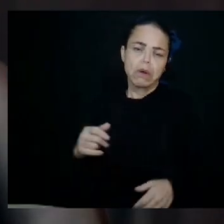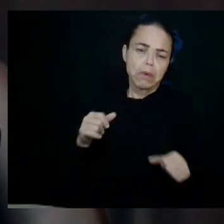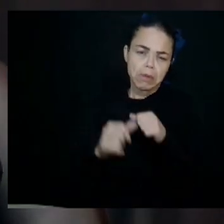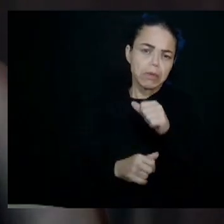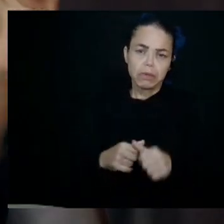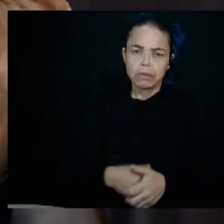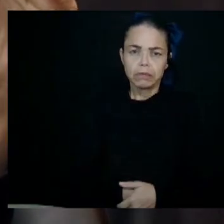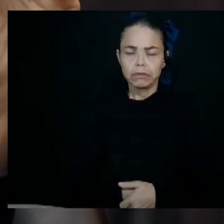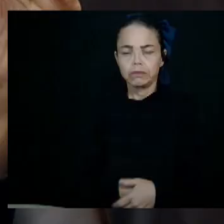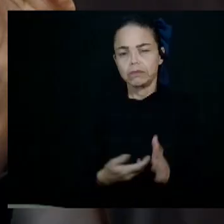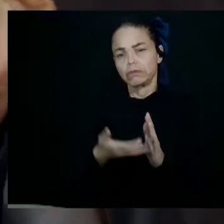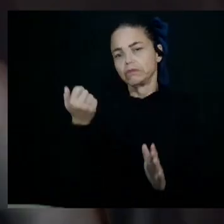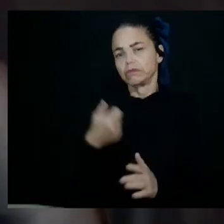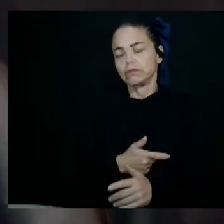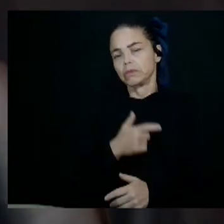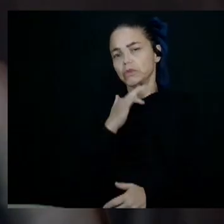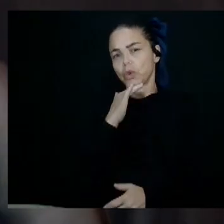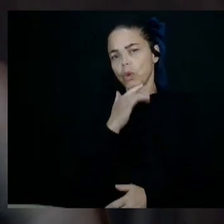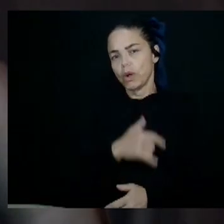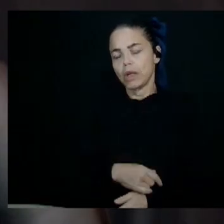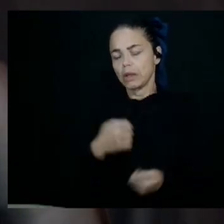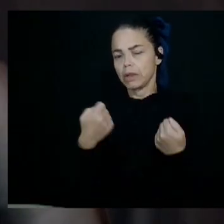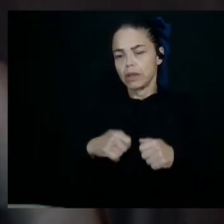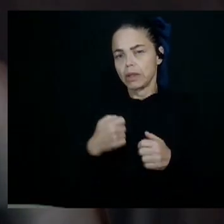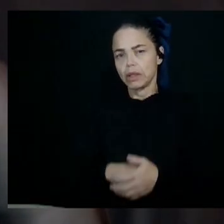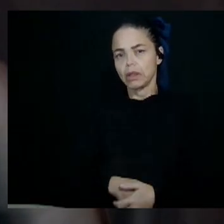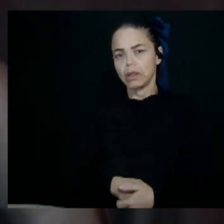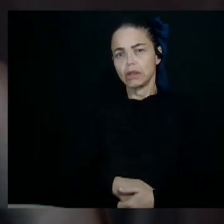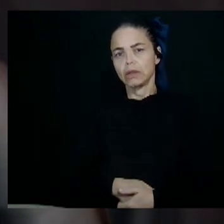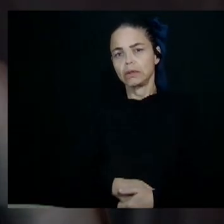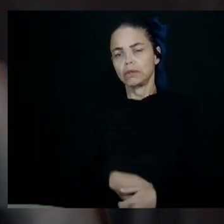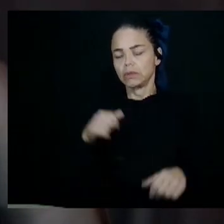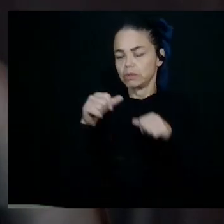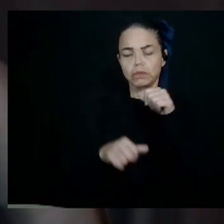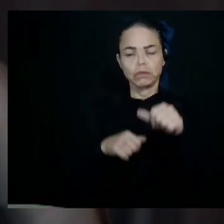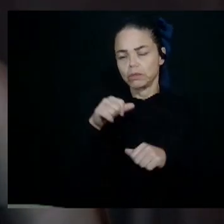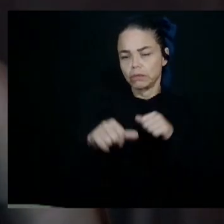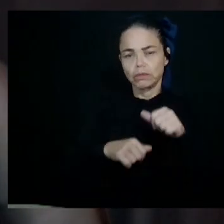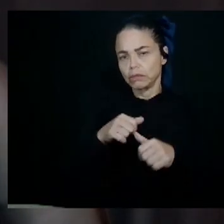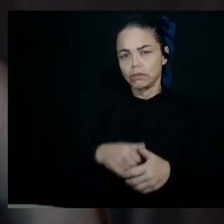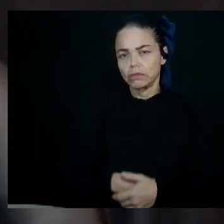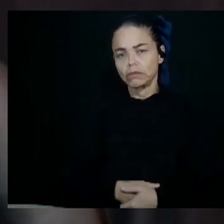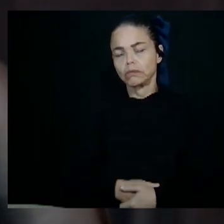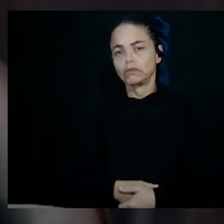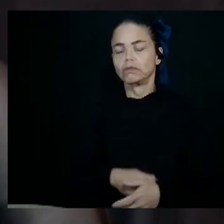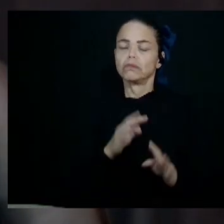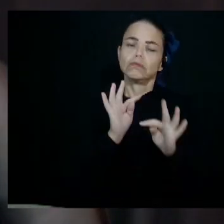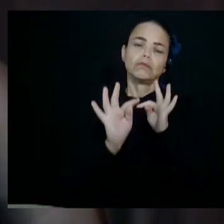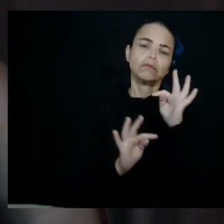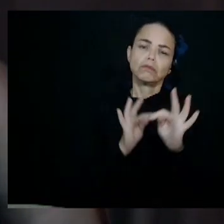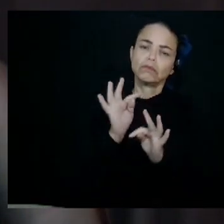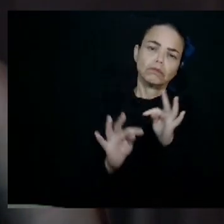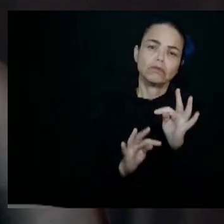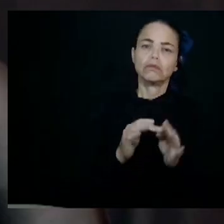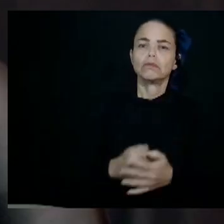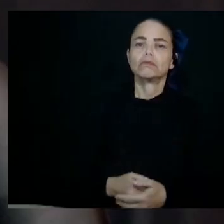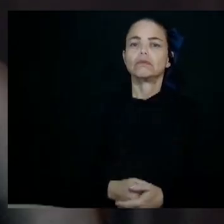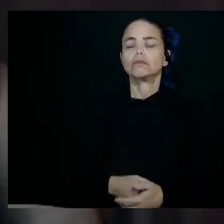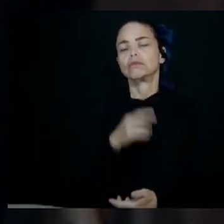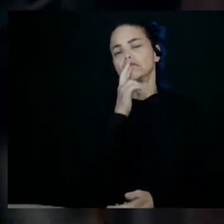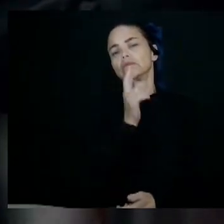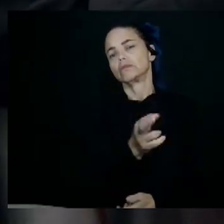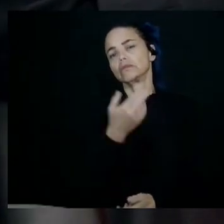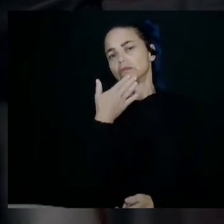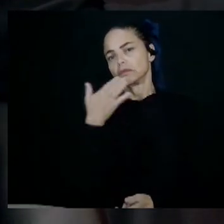eliminou tudo aquilo que ele precisava eliminar e o tratamento eu comecei a responder melhor